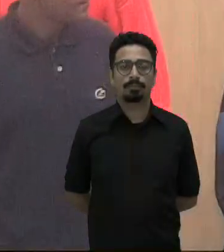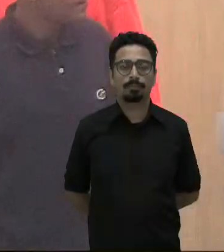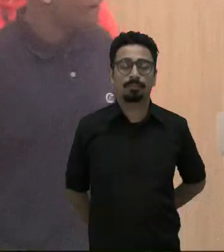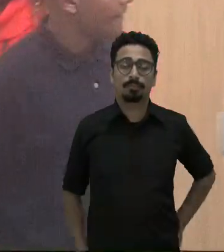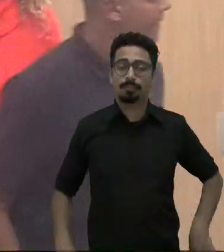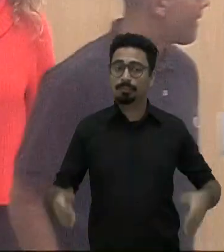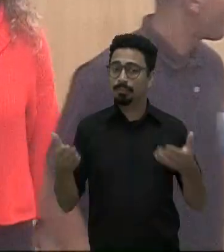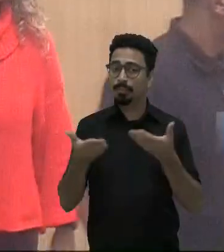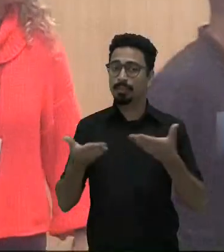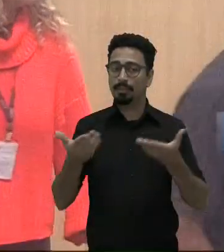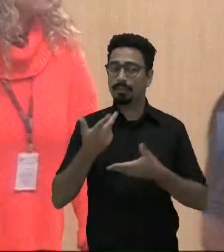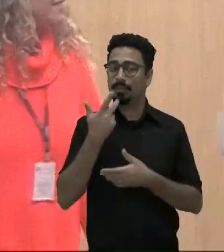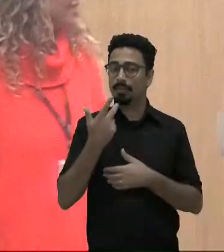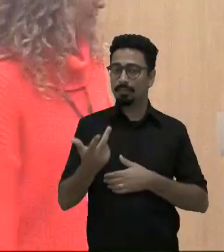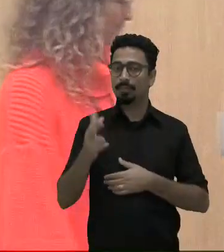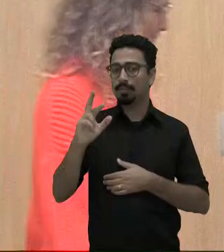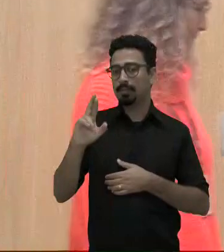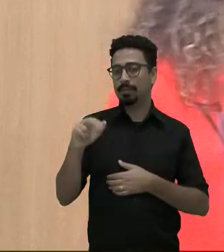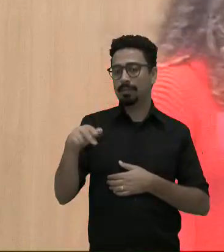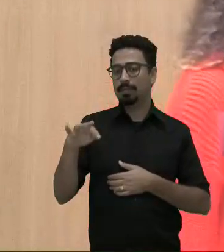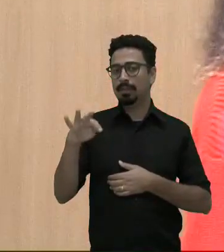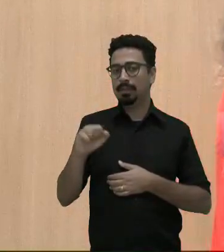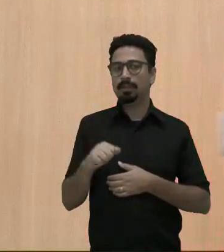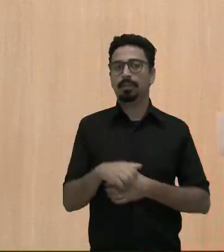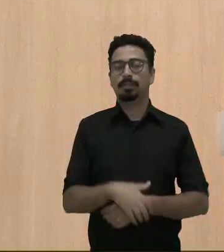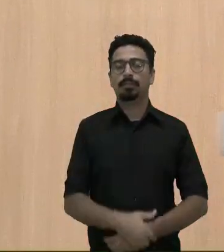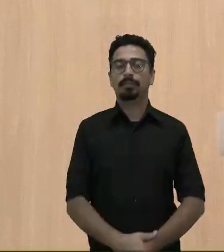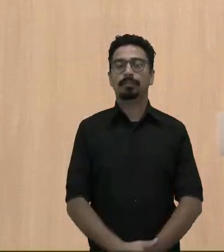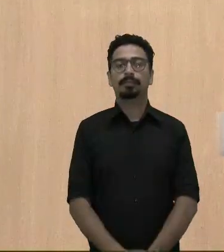Concedemos a palavra à homenageada Renata.